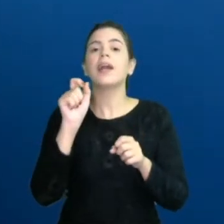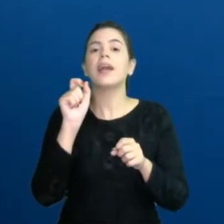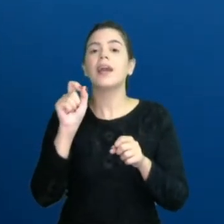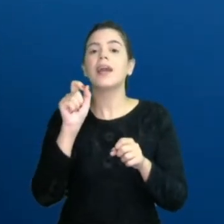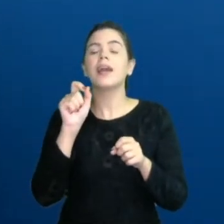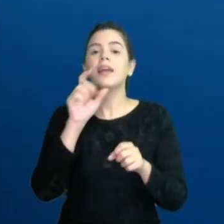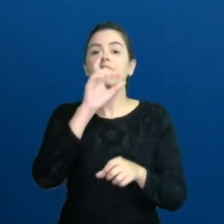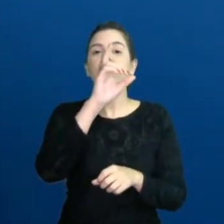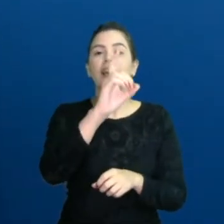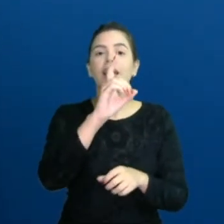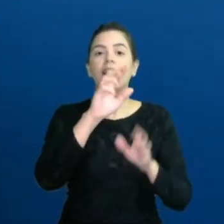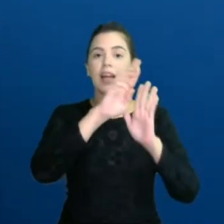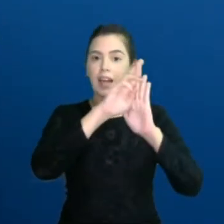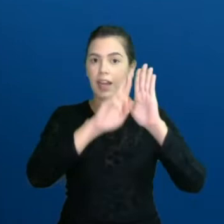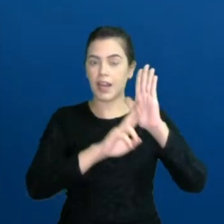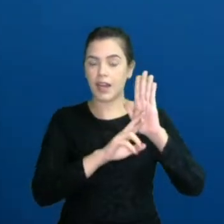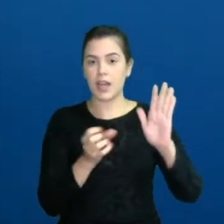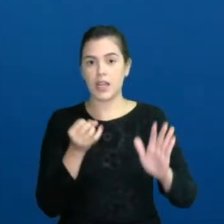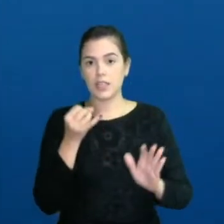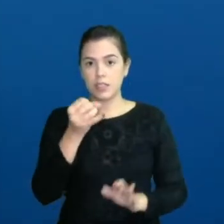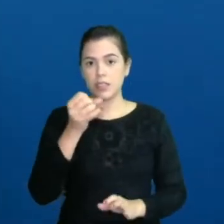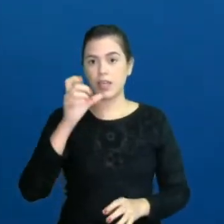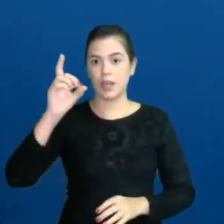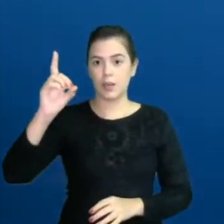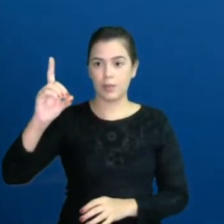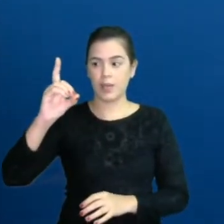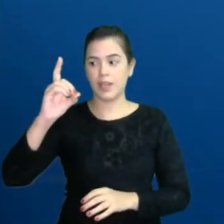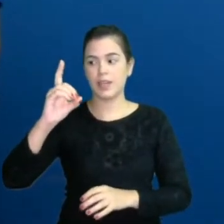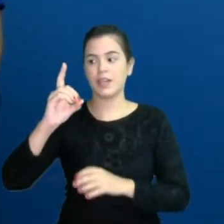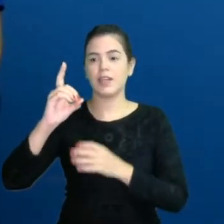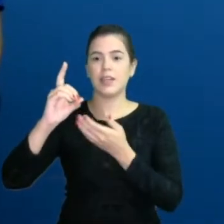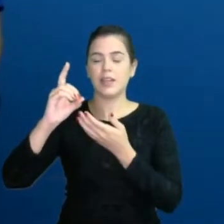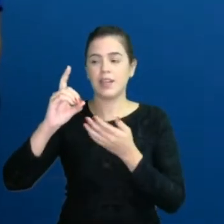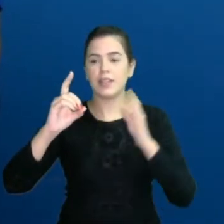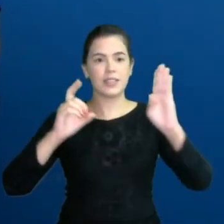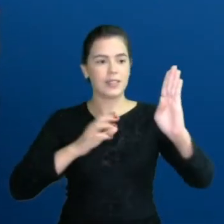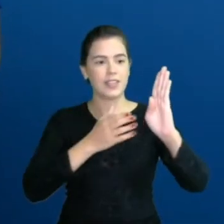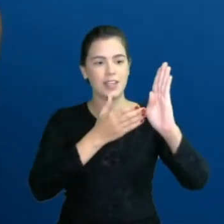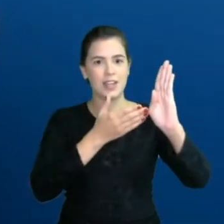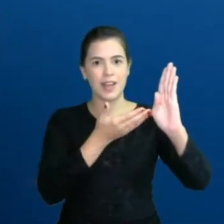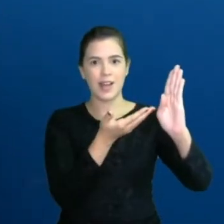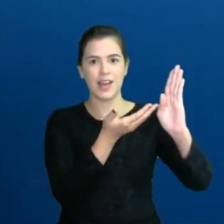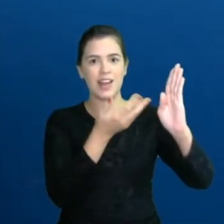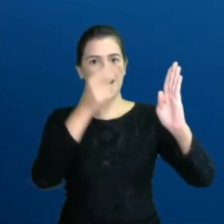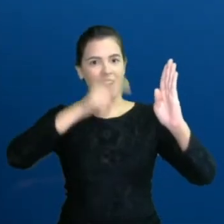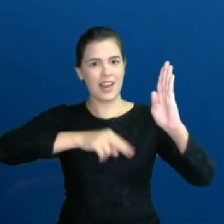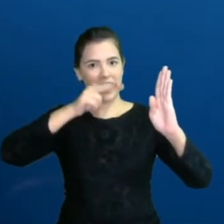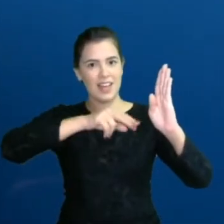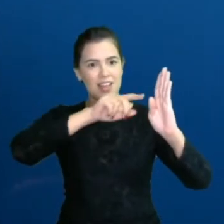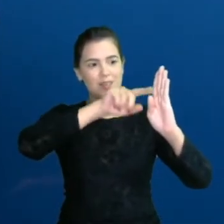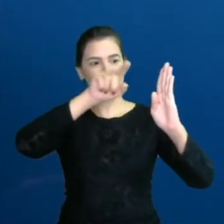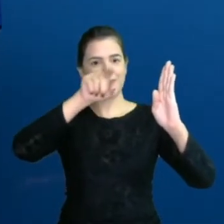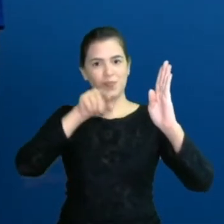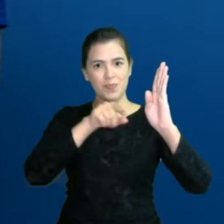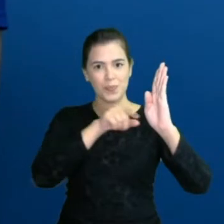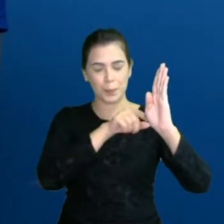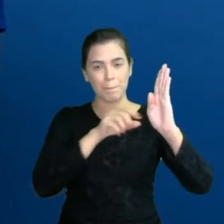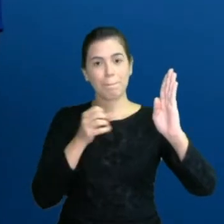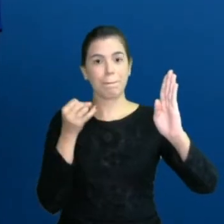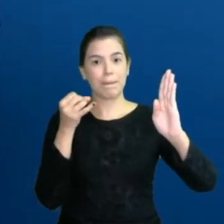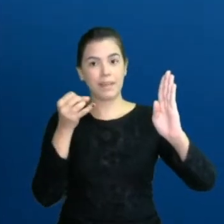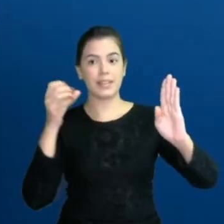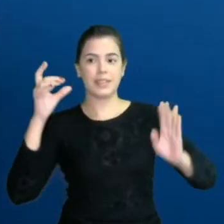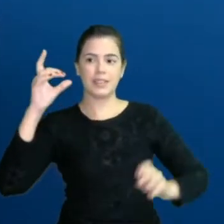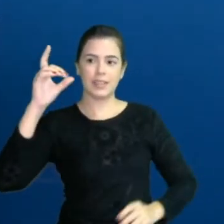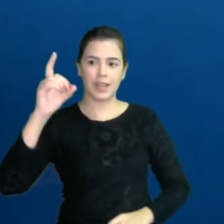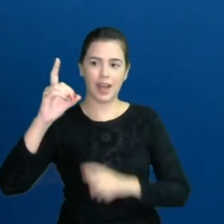regra? Se a barriguinha tá para o lado que a gente lê, é o B. Se está do lado